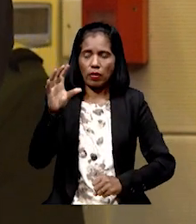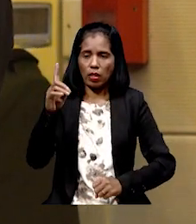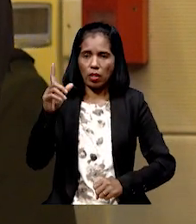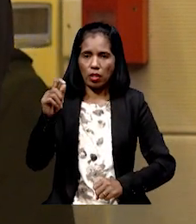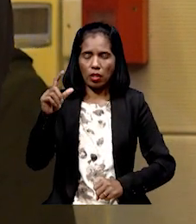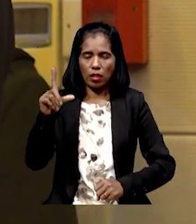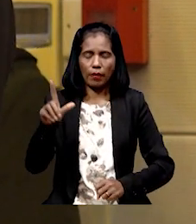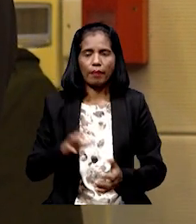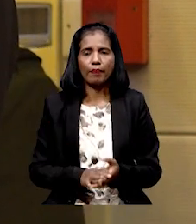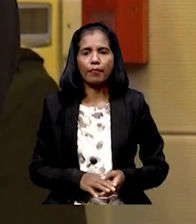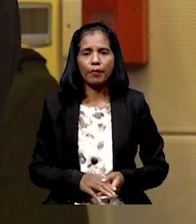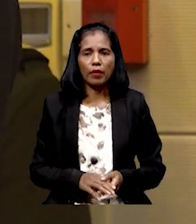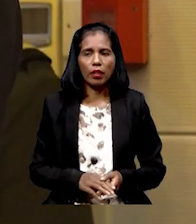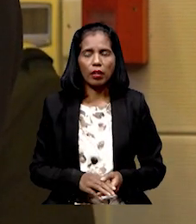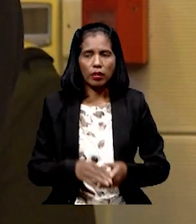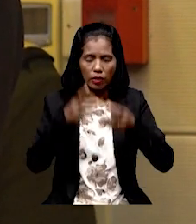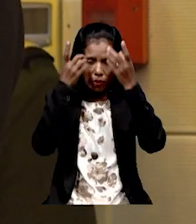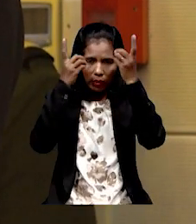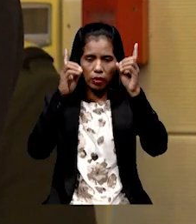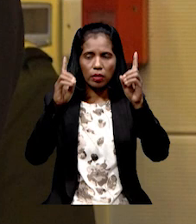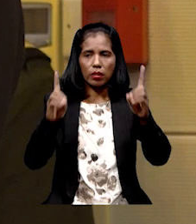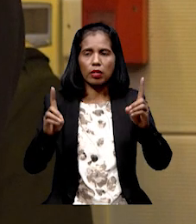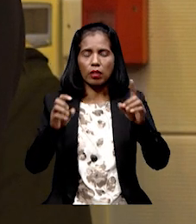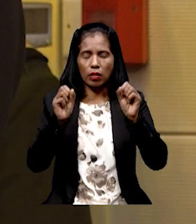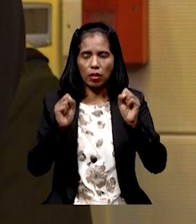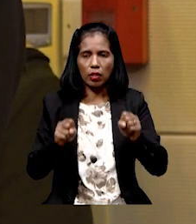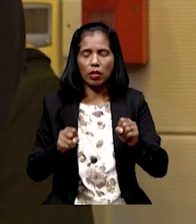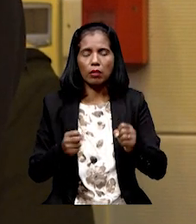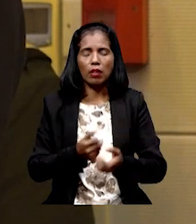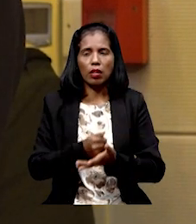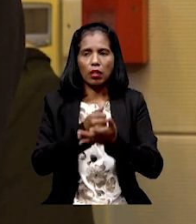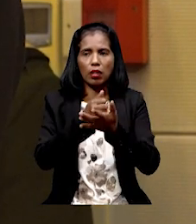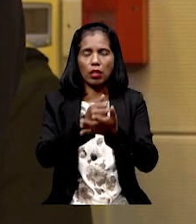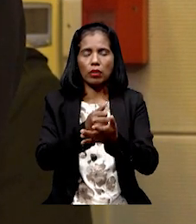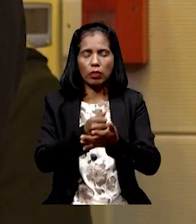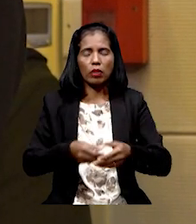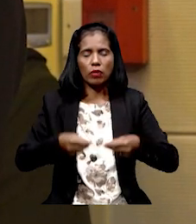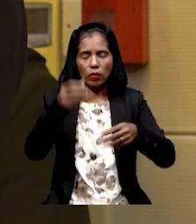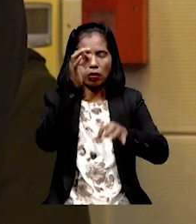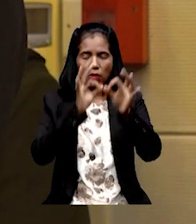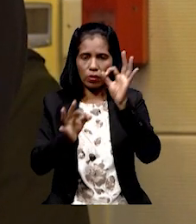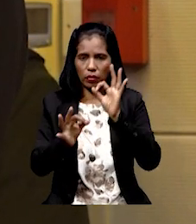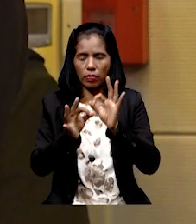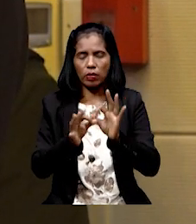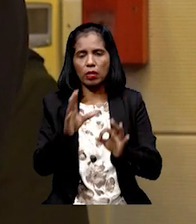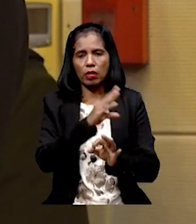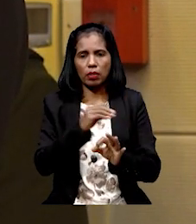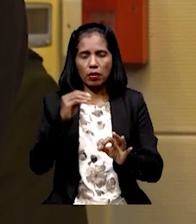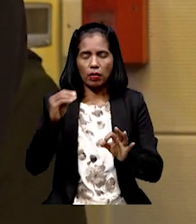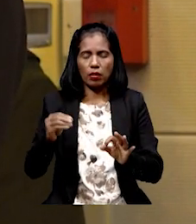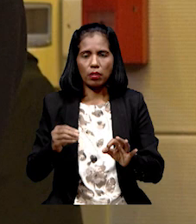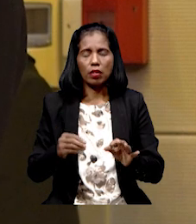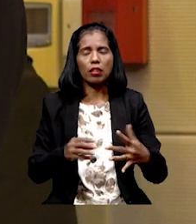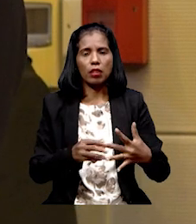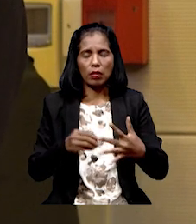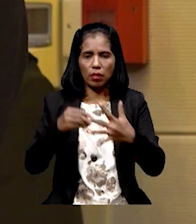atributos e a sua determinação com que encara e exerce as missões que lhe foram confiadas, pelo que acreditamos ser um oficial muito